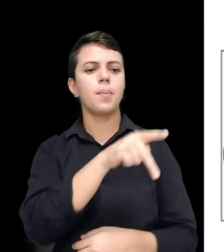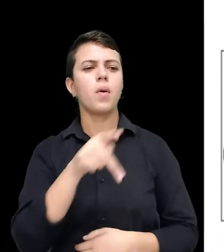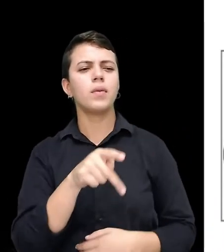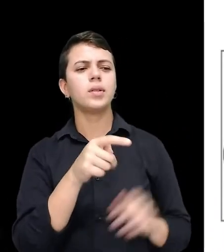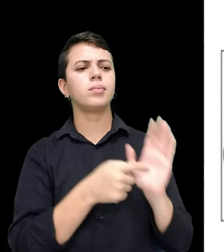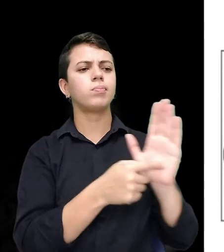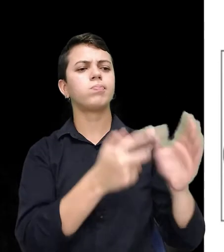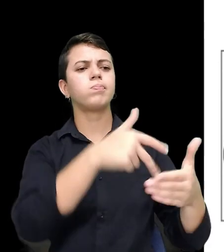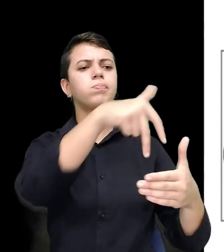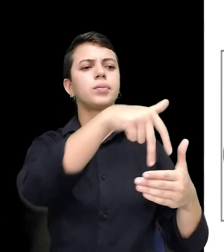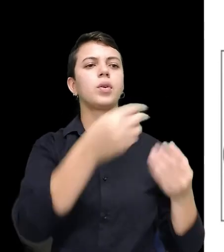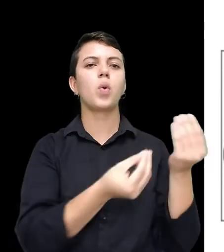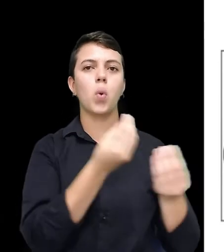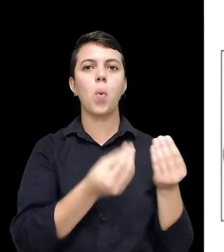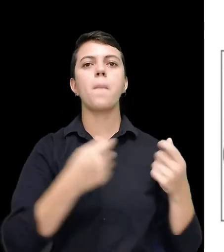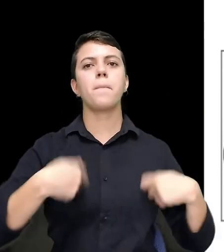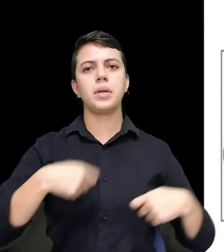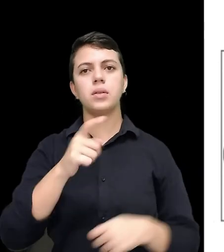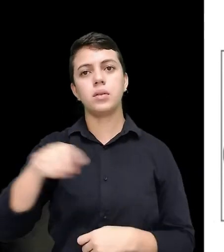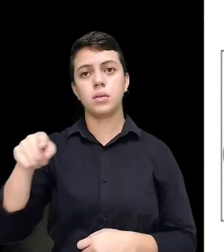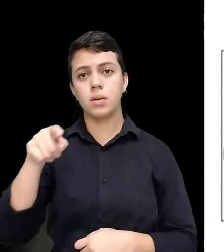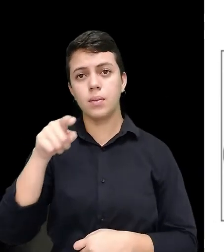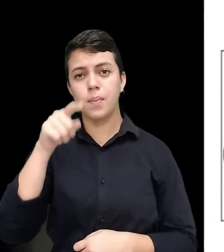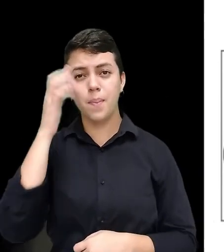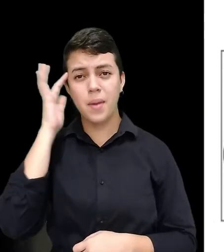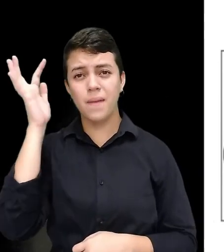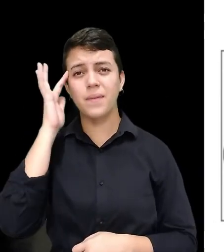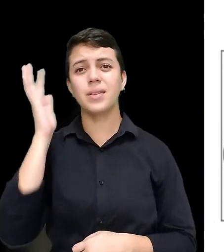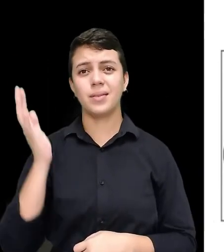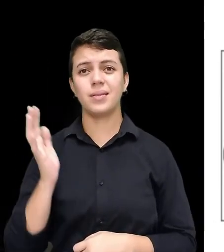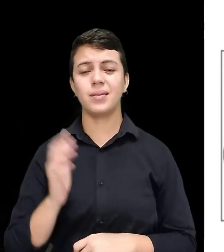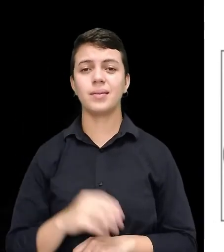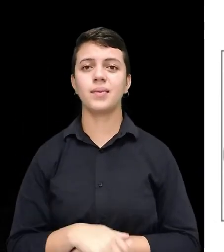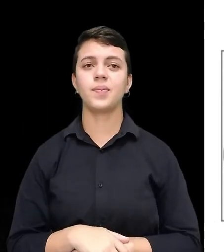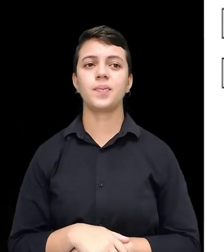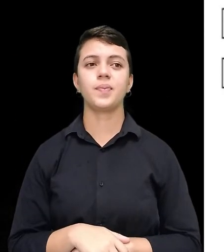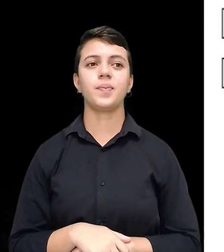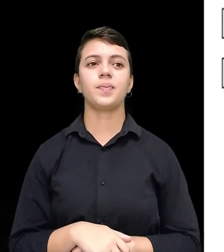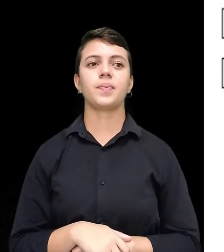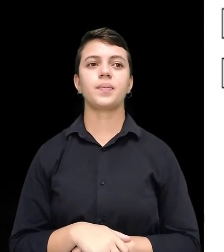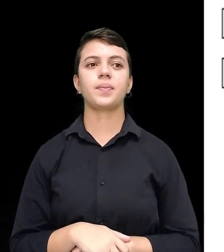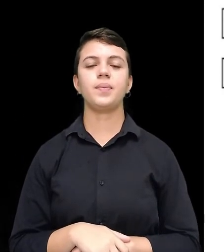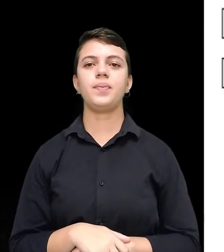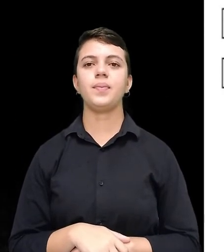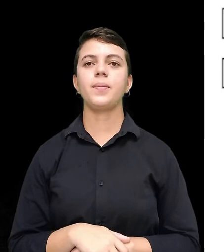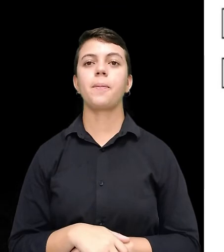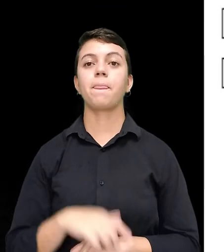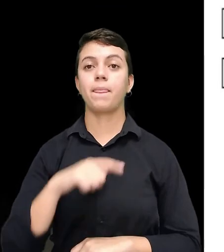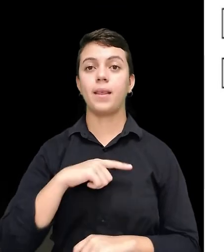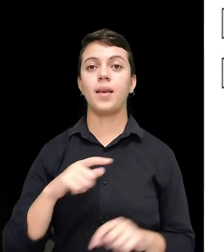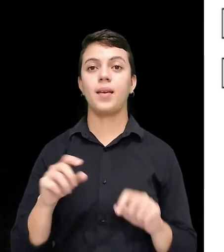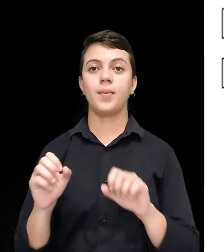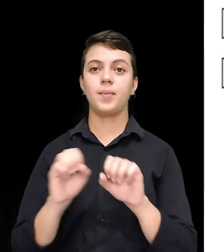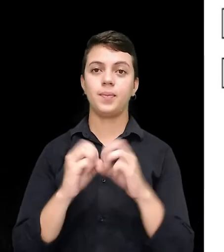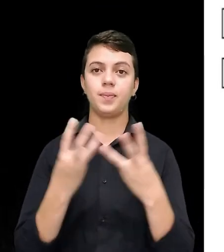o professor precisa também pensar nessas questões. Nós temos aí a